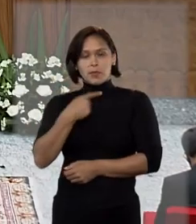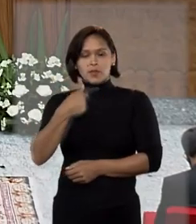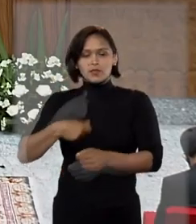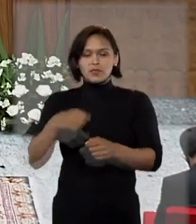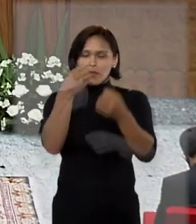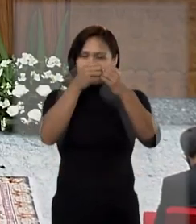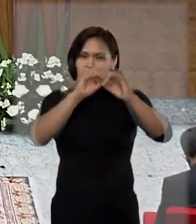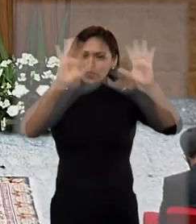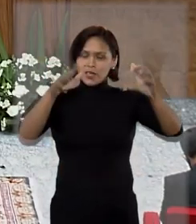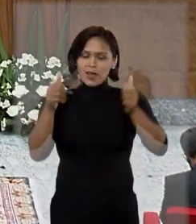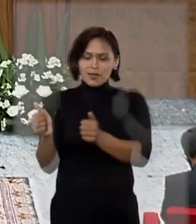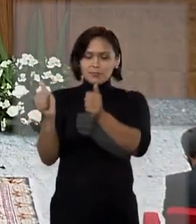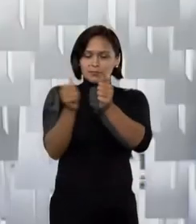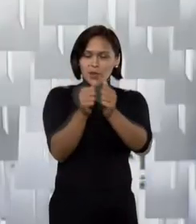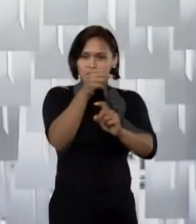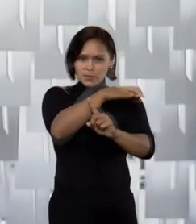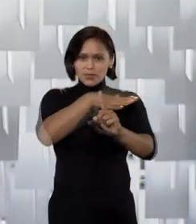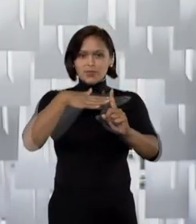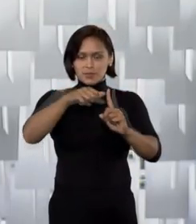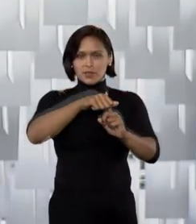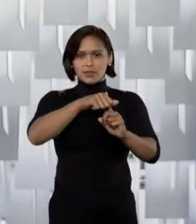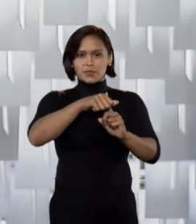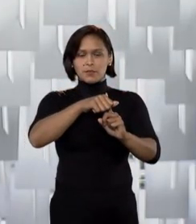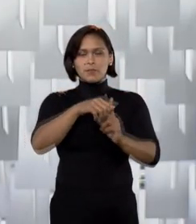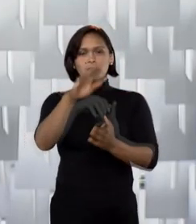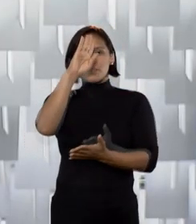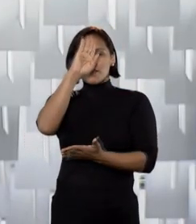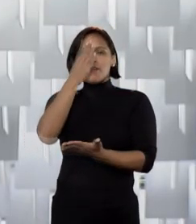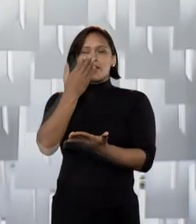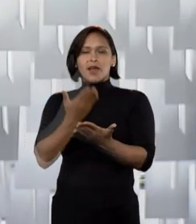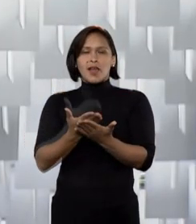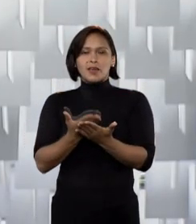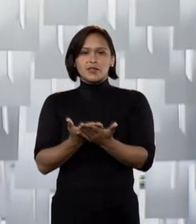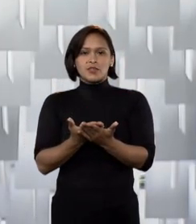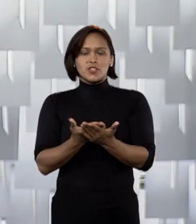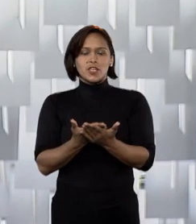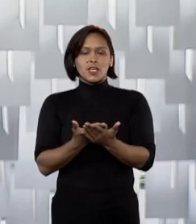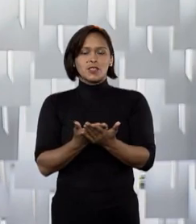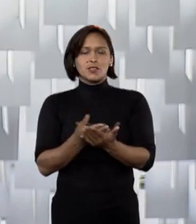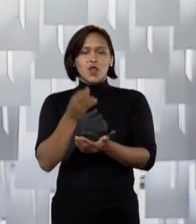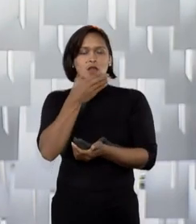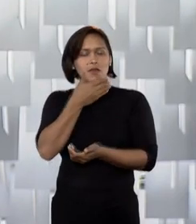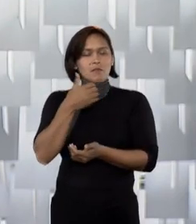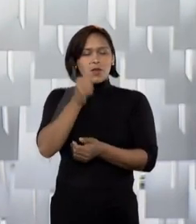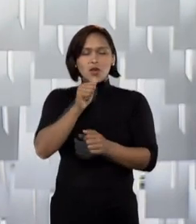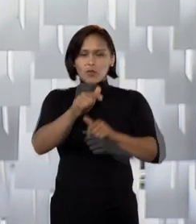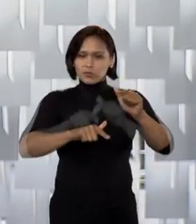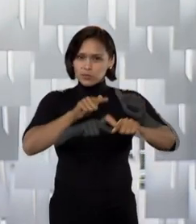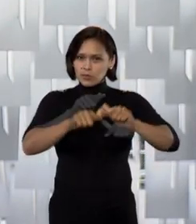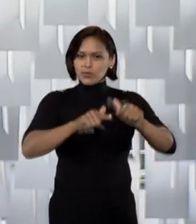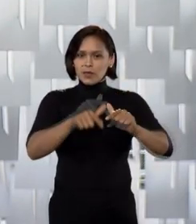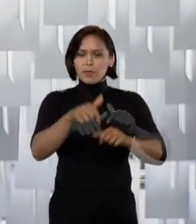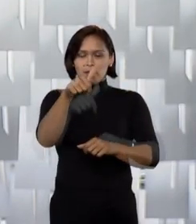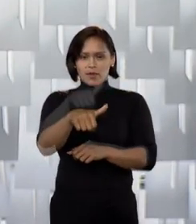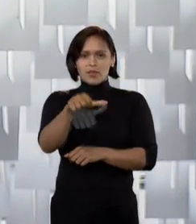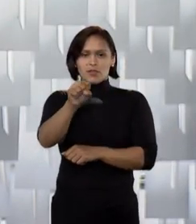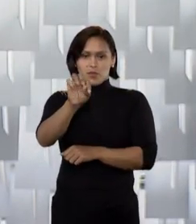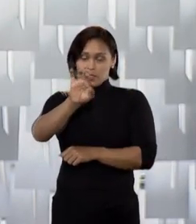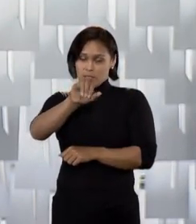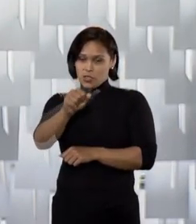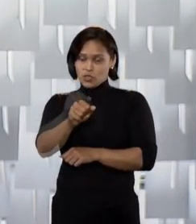e próxima do cidadão. Acredito que para ter pleno êxito em minha missão e